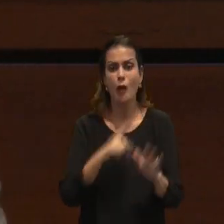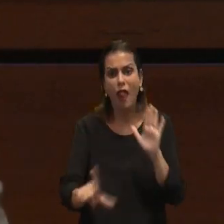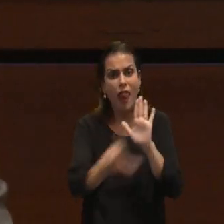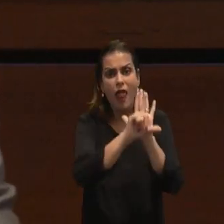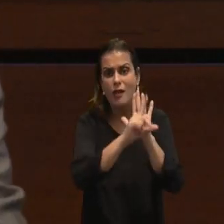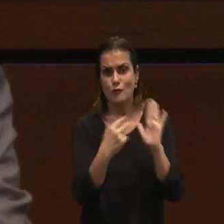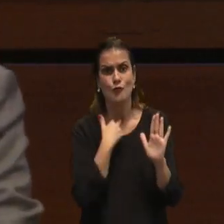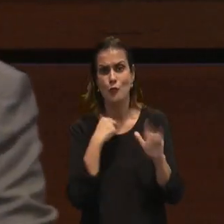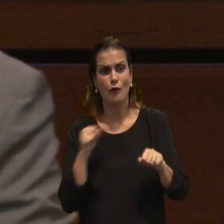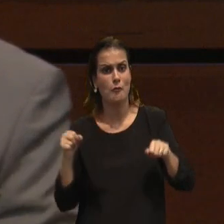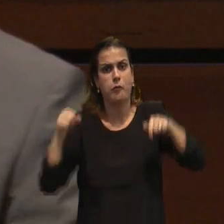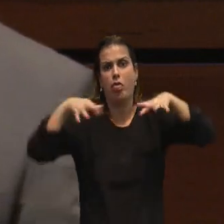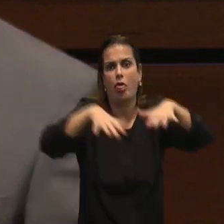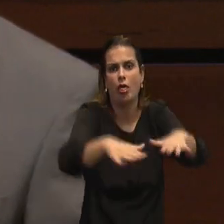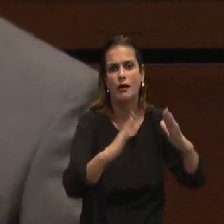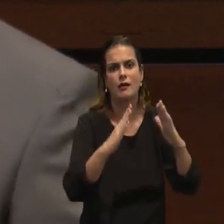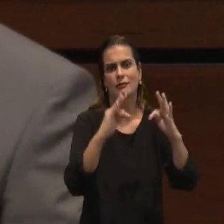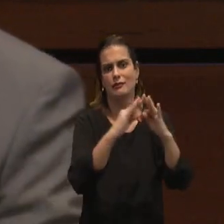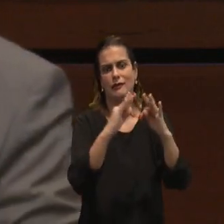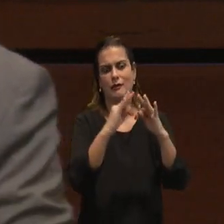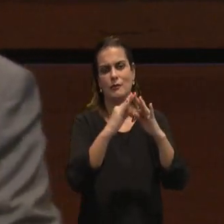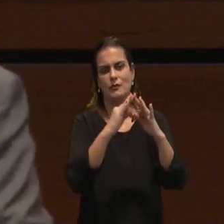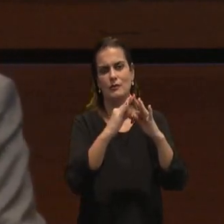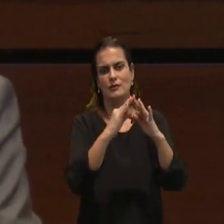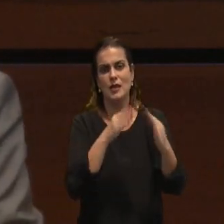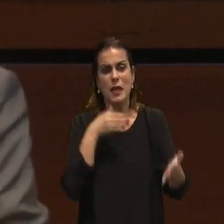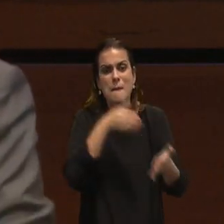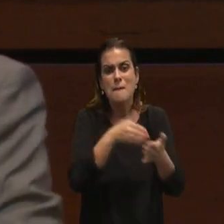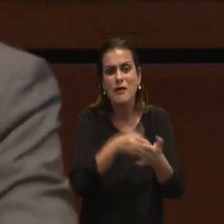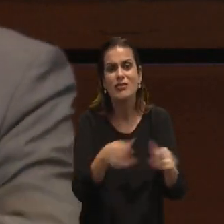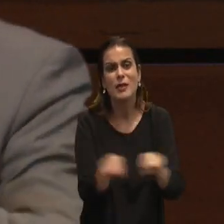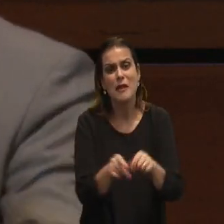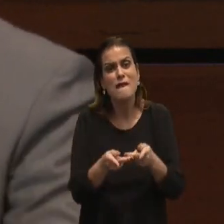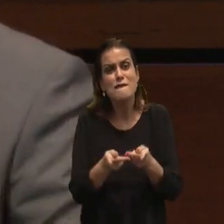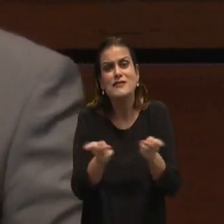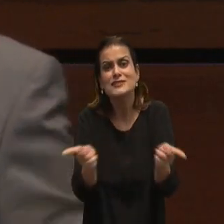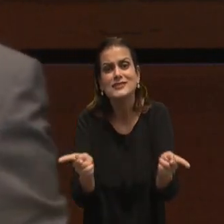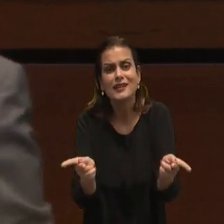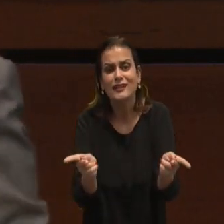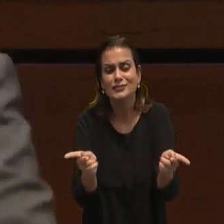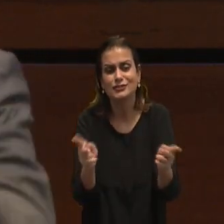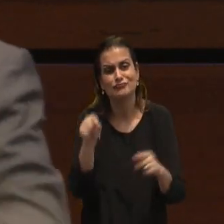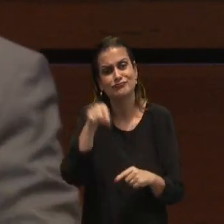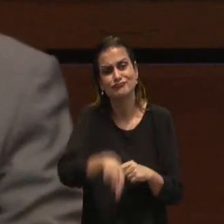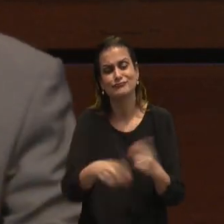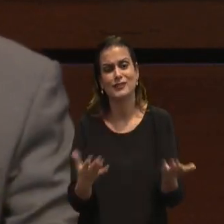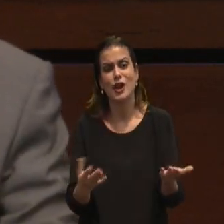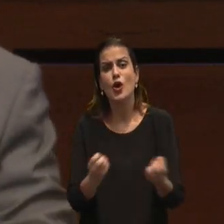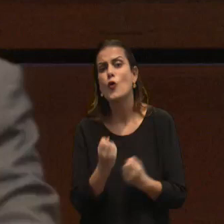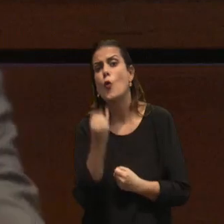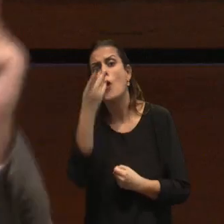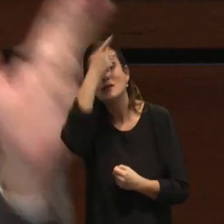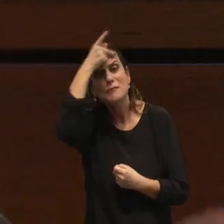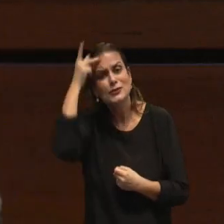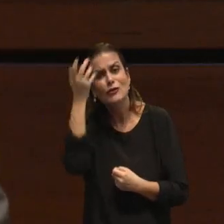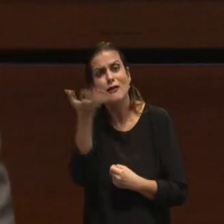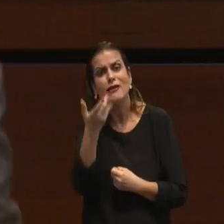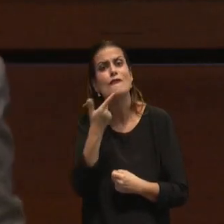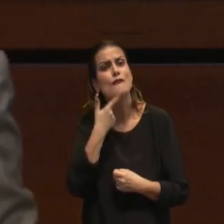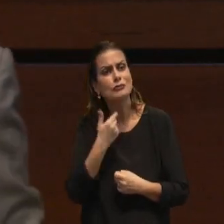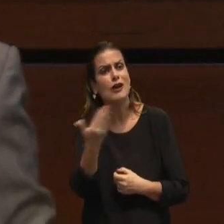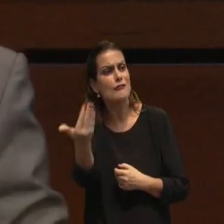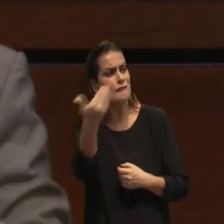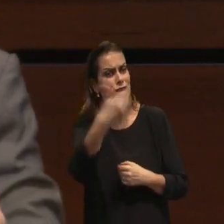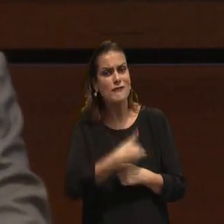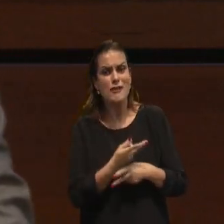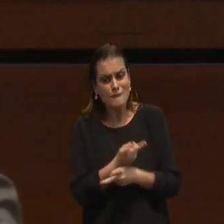limitando poucos no local do culto, impedimento dos visitantes no culto presencial. Quantas pessoas gostariam de estar numa